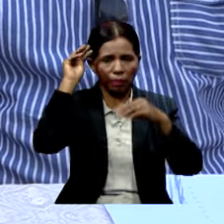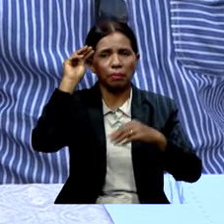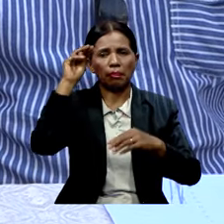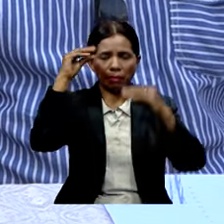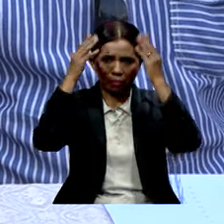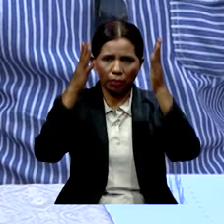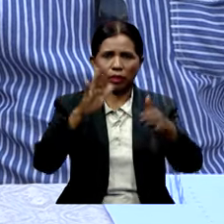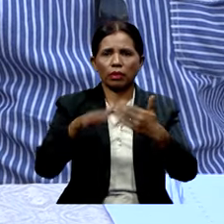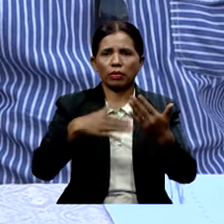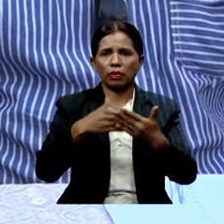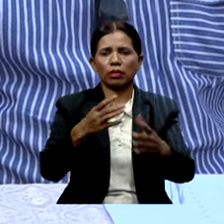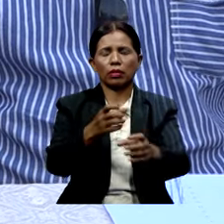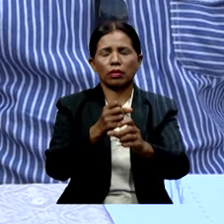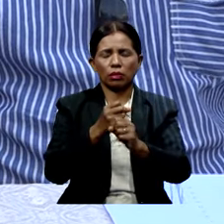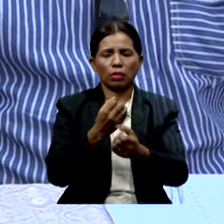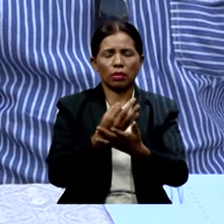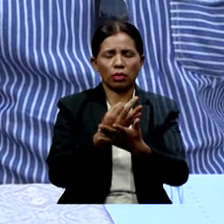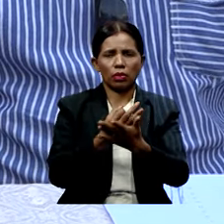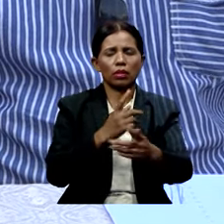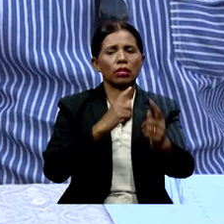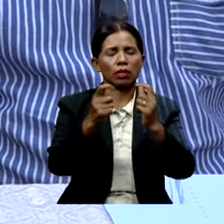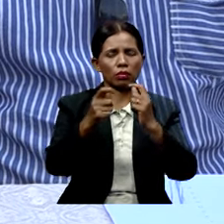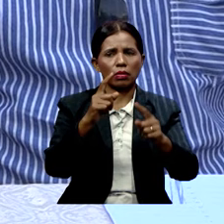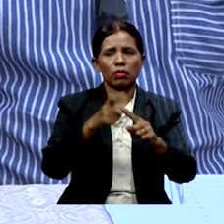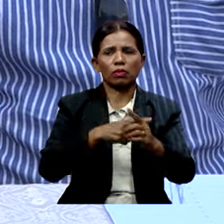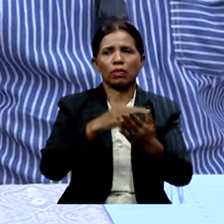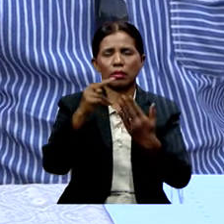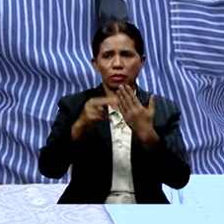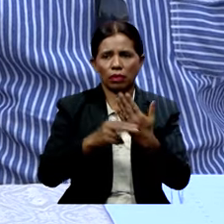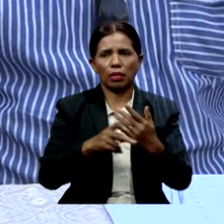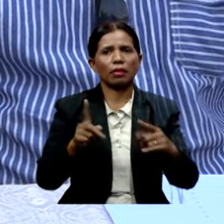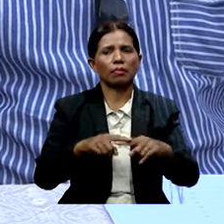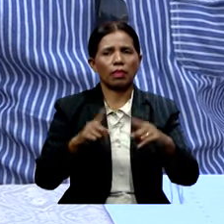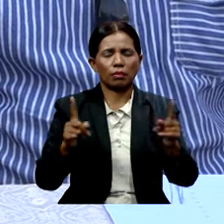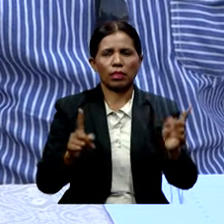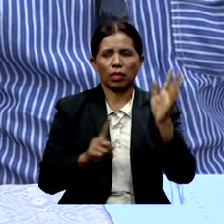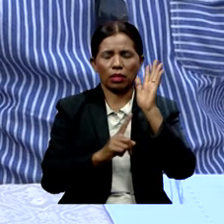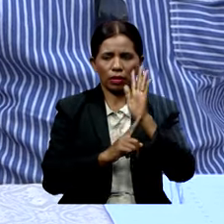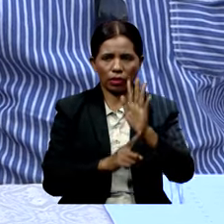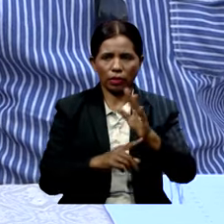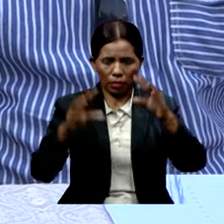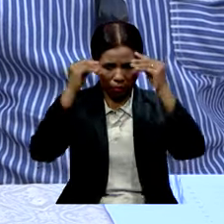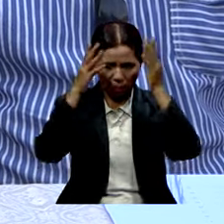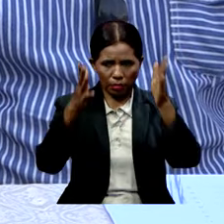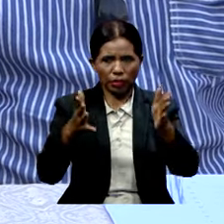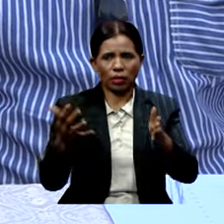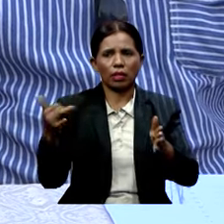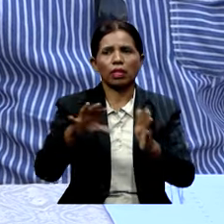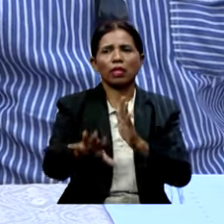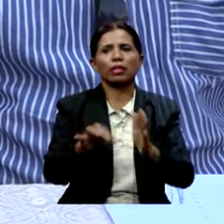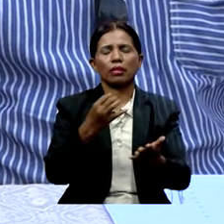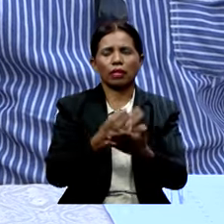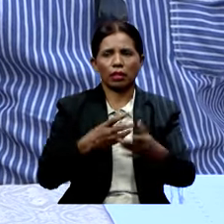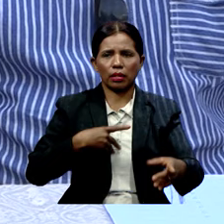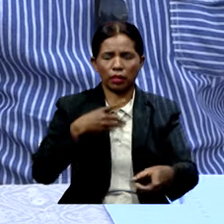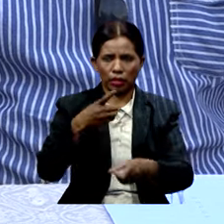hotu-hotu, sesimu subsidi transporte ia fulan novembro. Mai be realidade, professor Balung hetang ona diretu